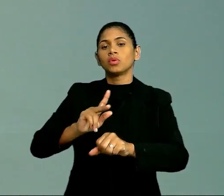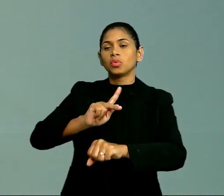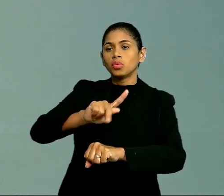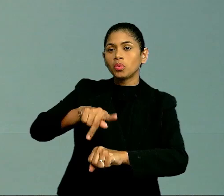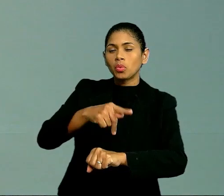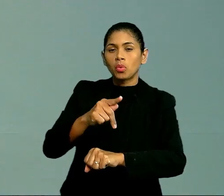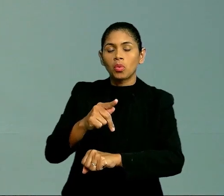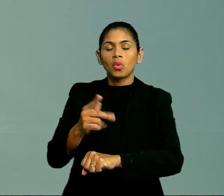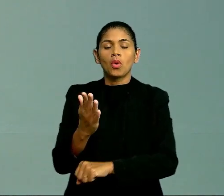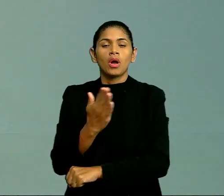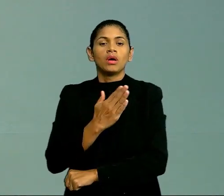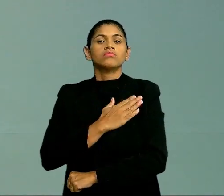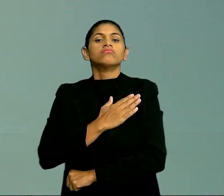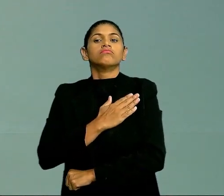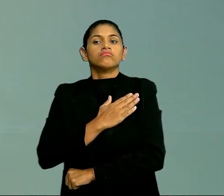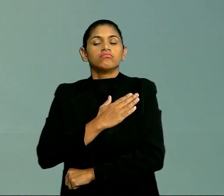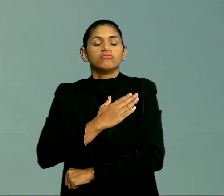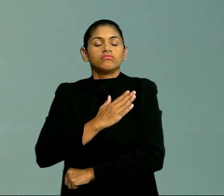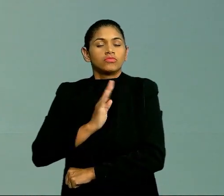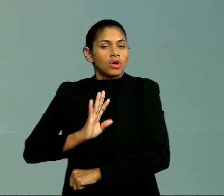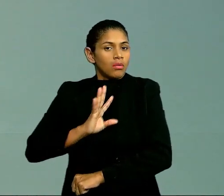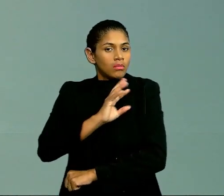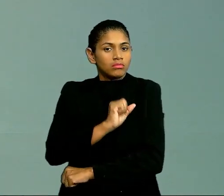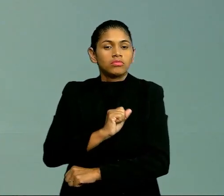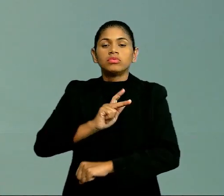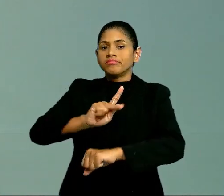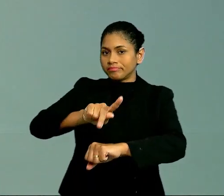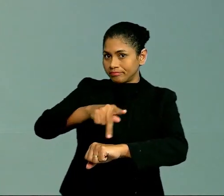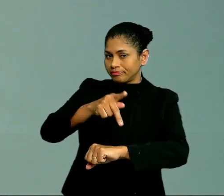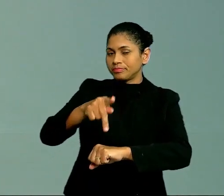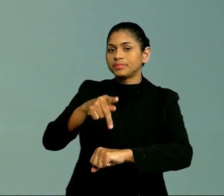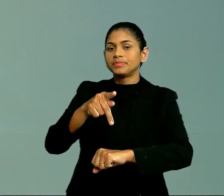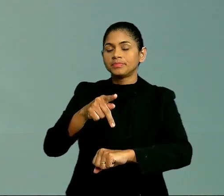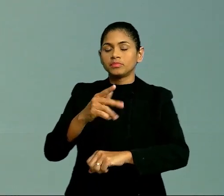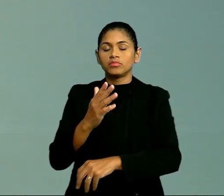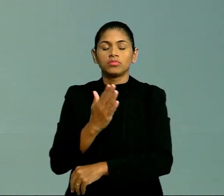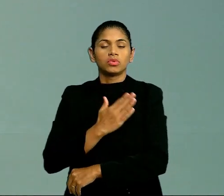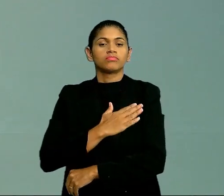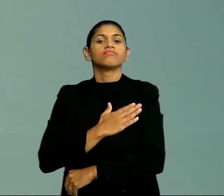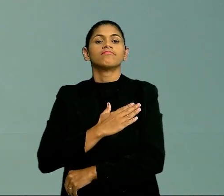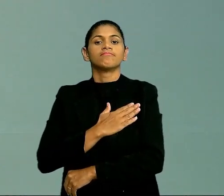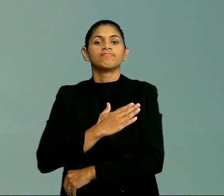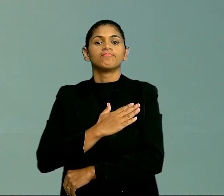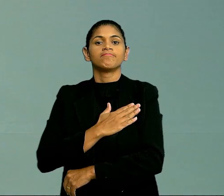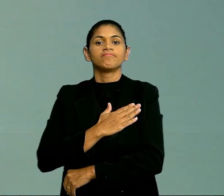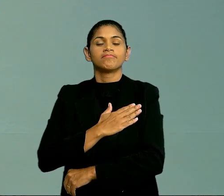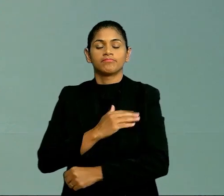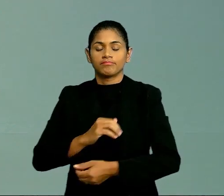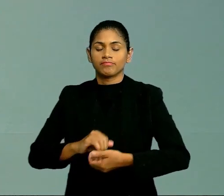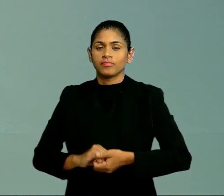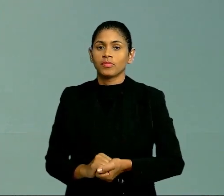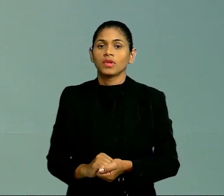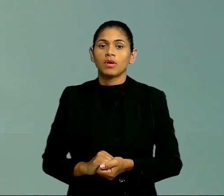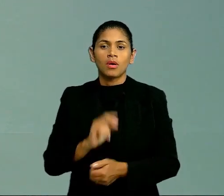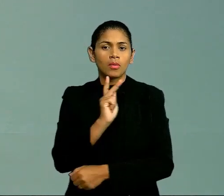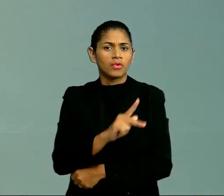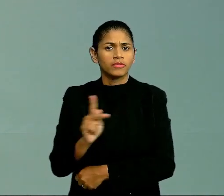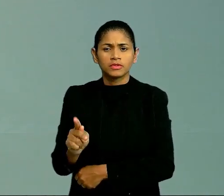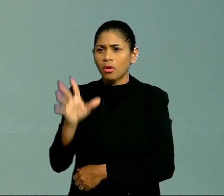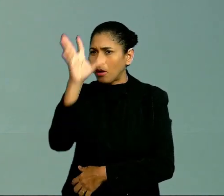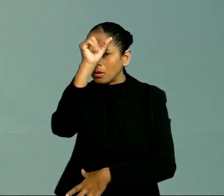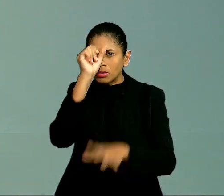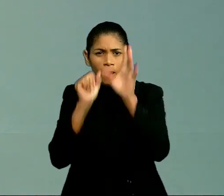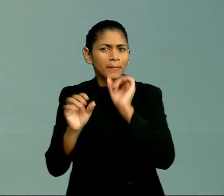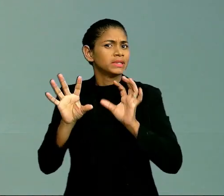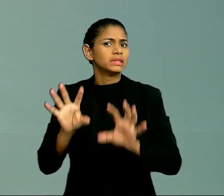do ufanismo, do amor à pátria. E aí, quando você vai no texto, você pensa, professora, pelo amor de Deus, eu não aprendi desse jeito. Será que o